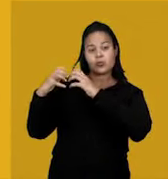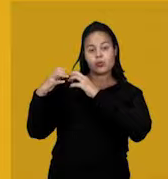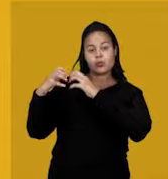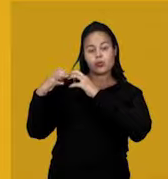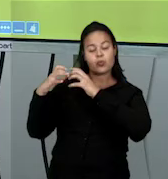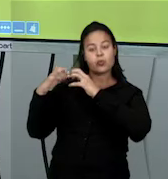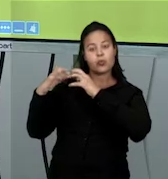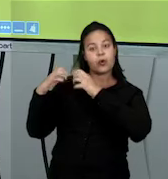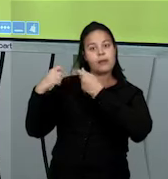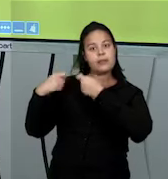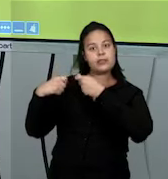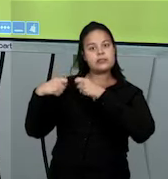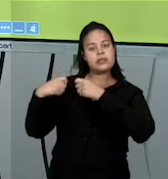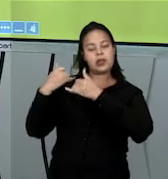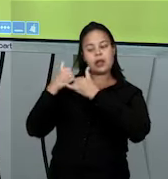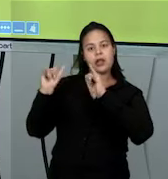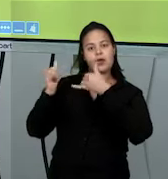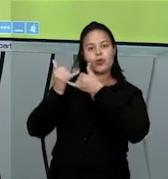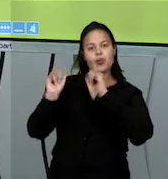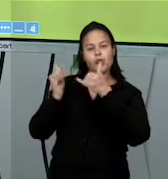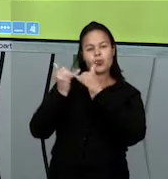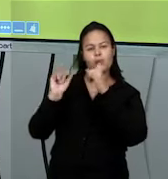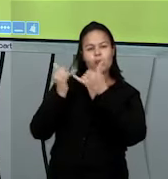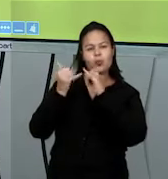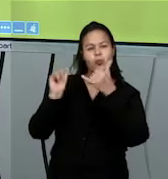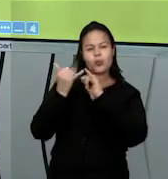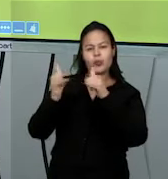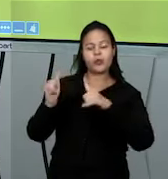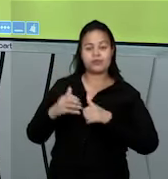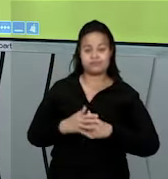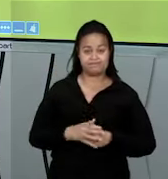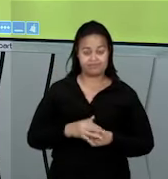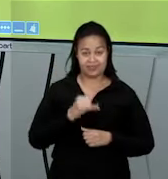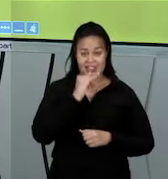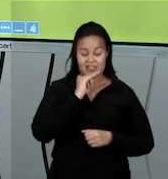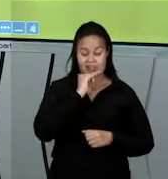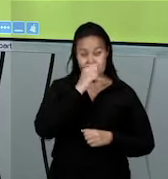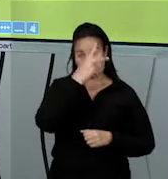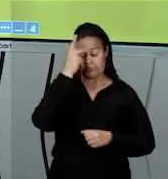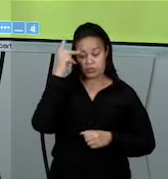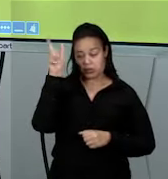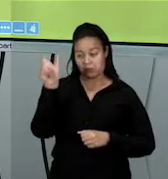mais precisa de energia. Quando uma pessoa, por exemplo,